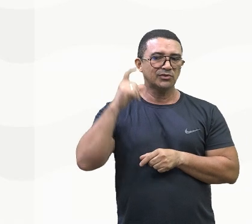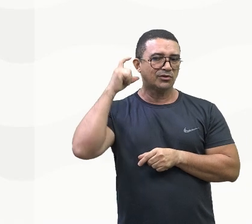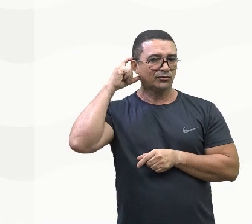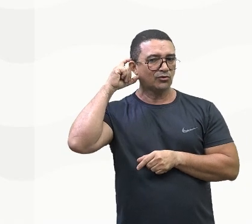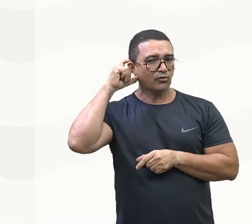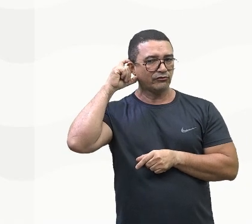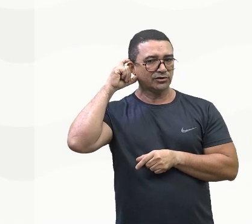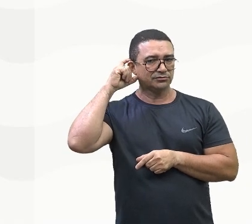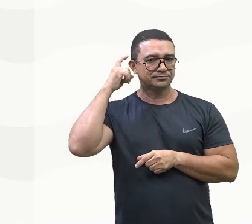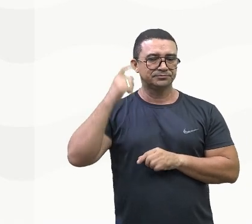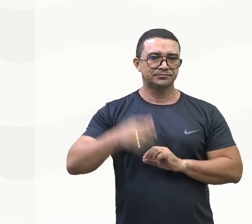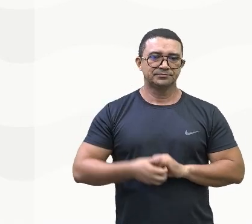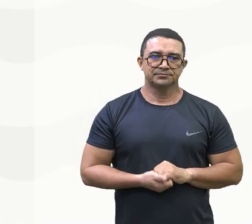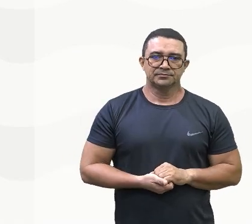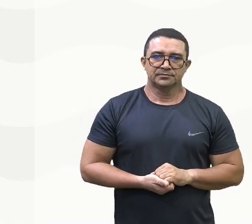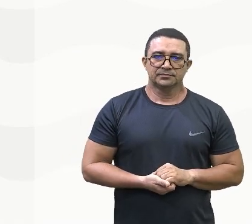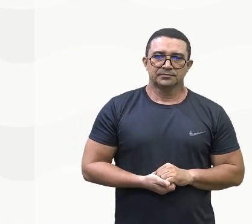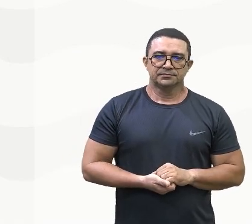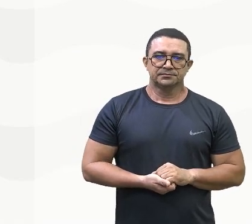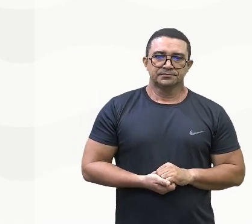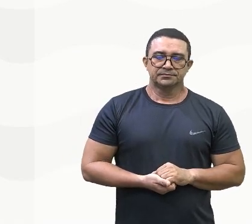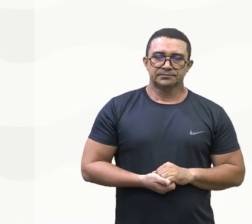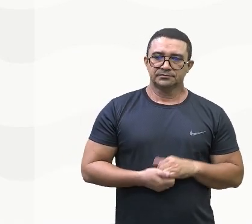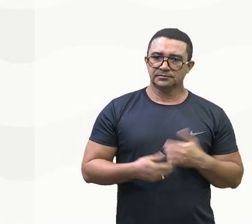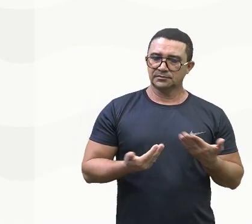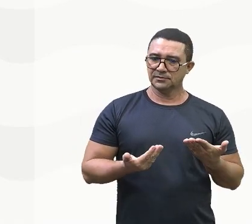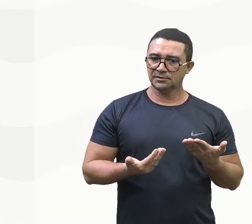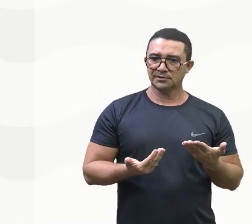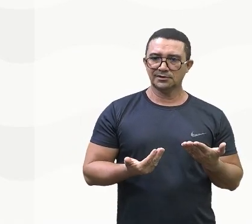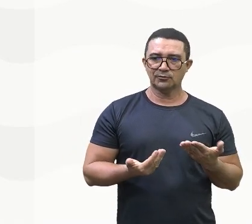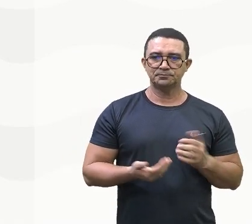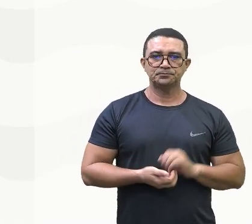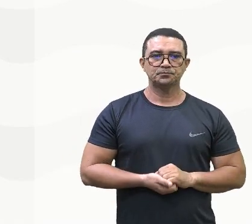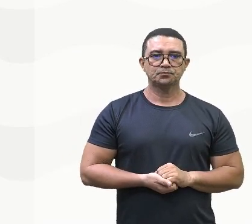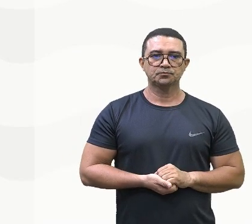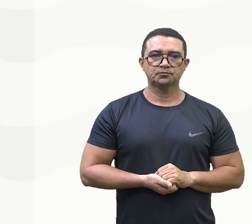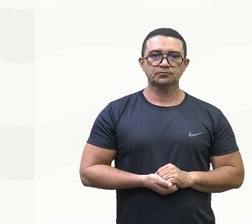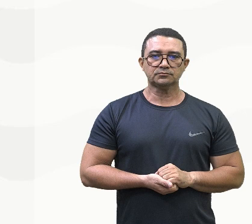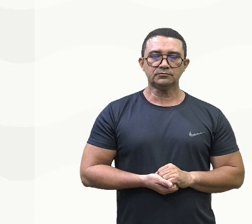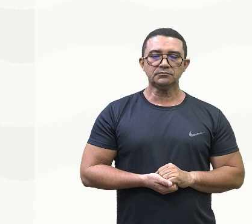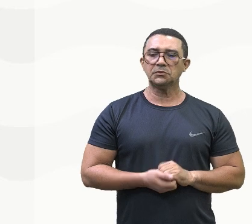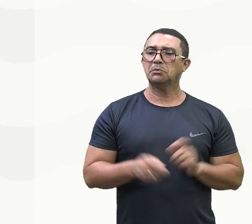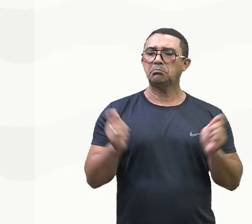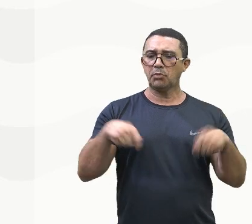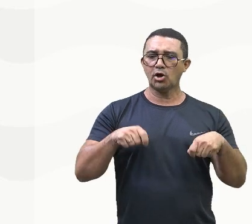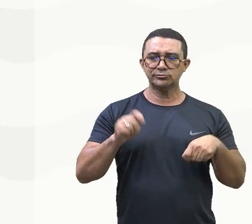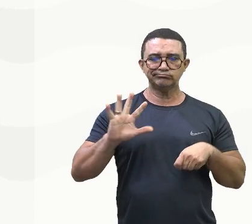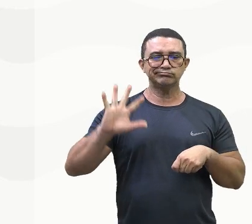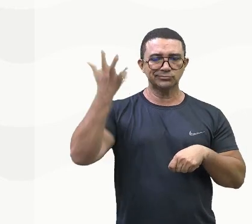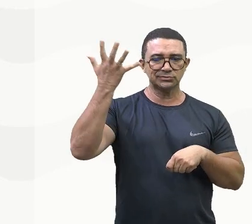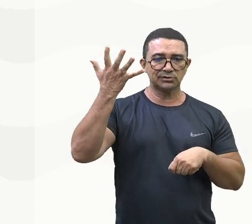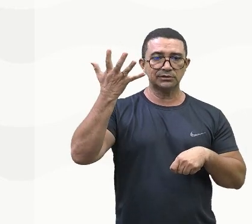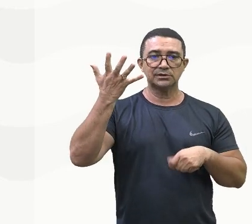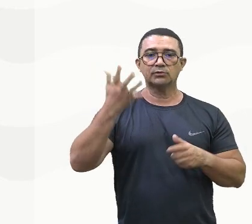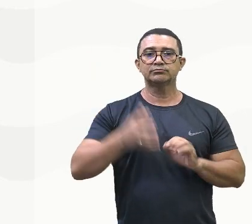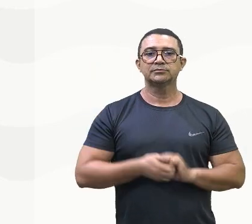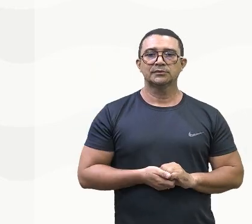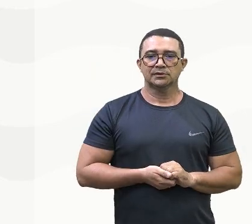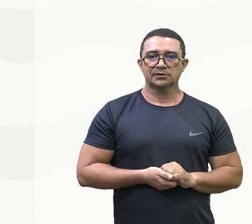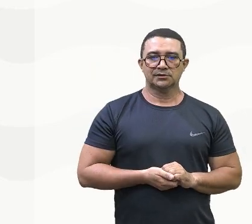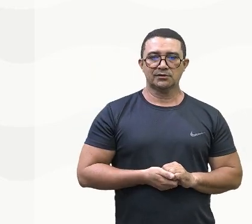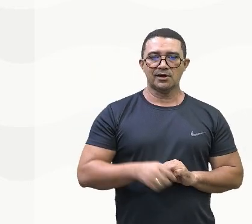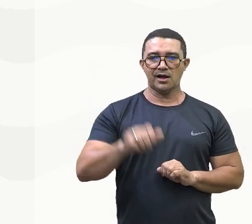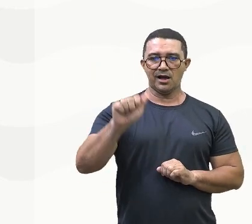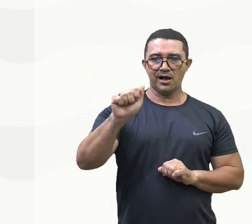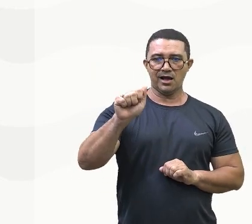Tudo isso, pessoal, pode prejudicar e muito a audição. Isso ocorre, segundo a Associação Brasileira